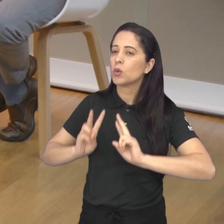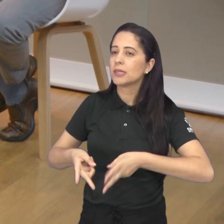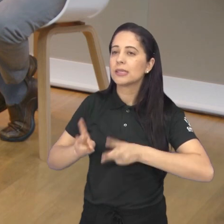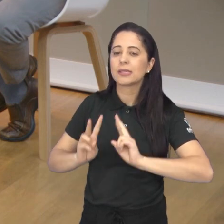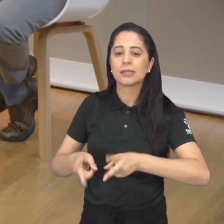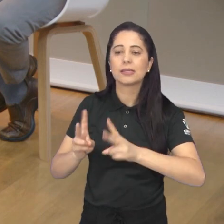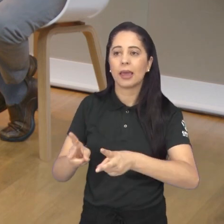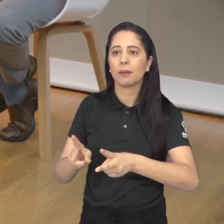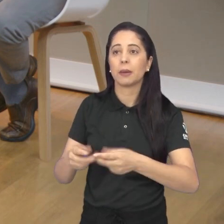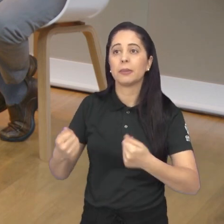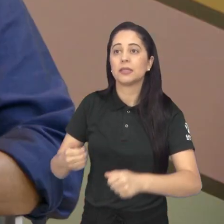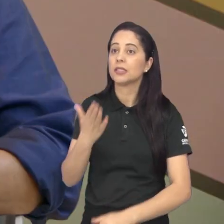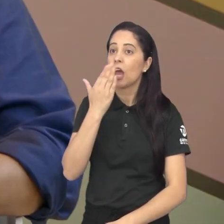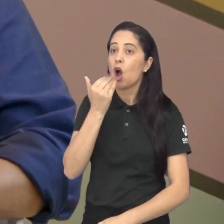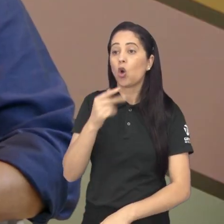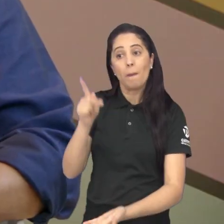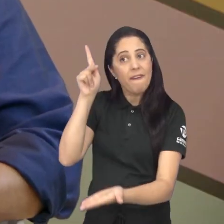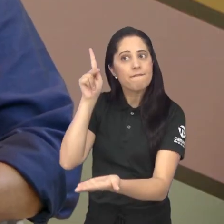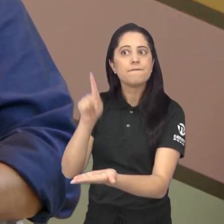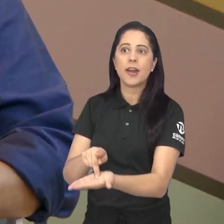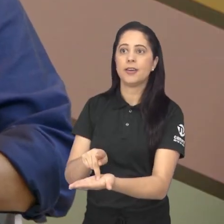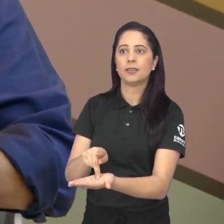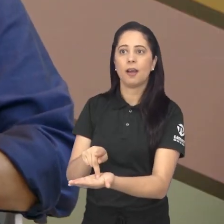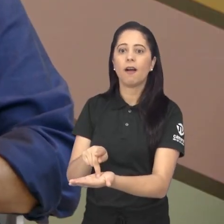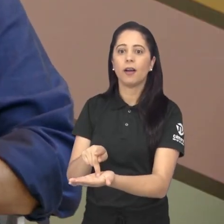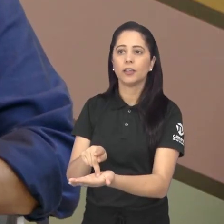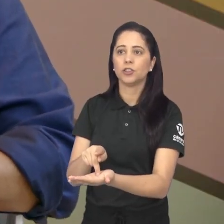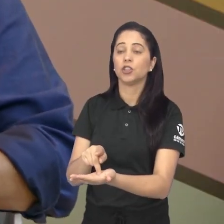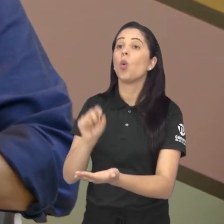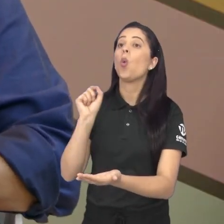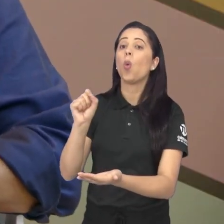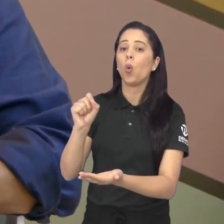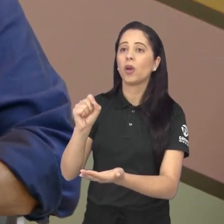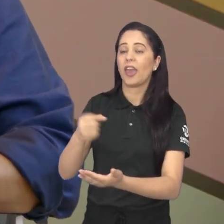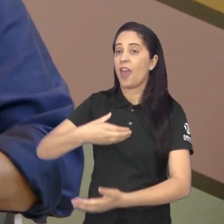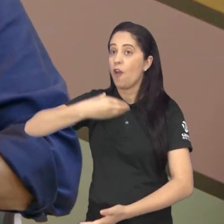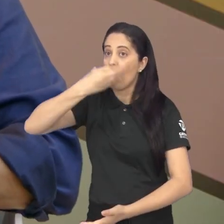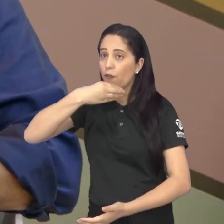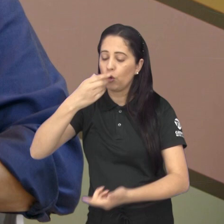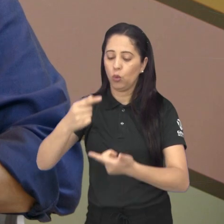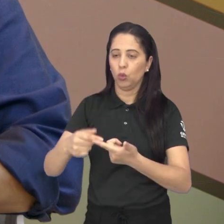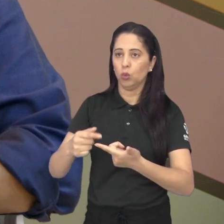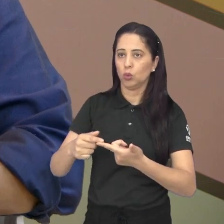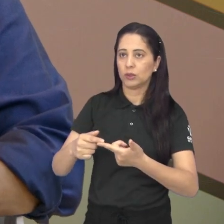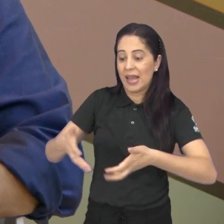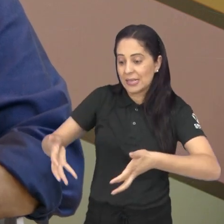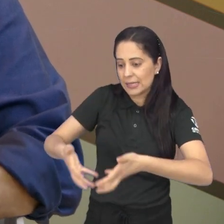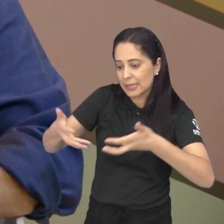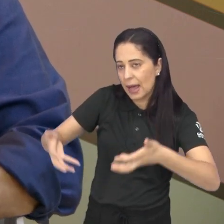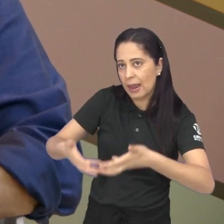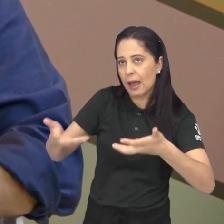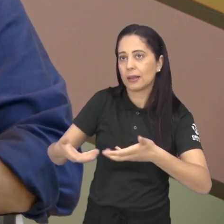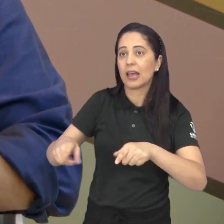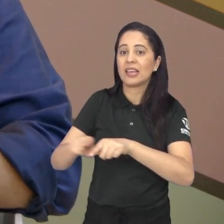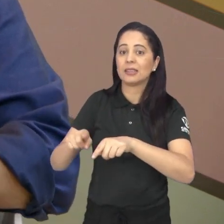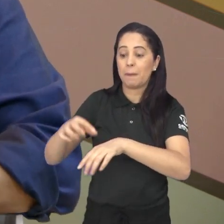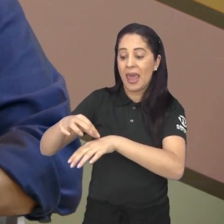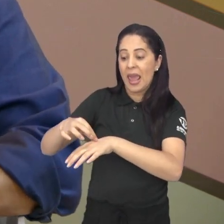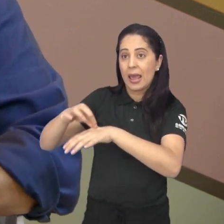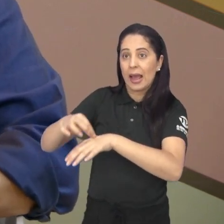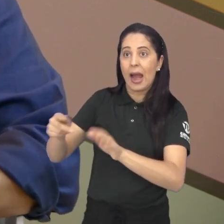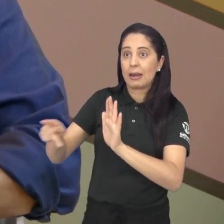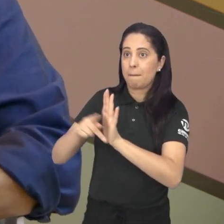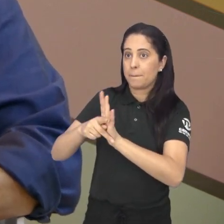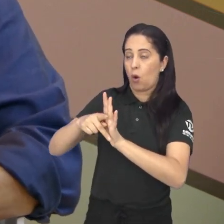comer comida de verdade. Comida de verdade é legume, fruta, proteína de origem animal. E